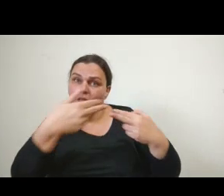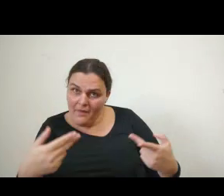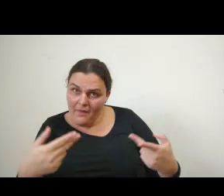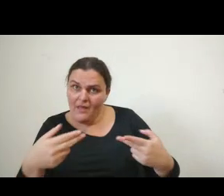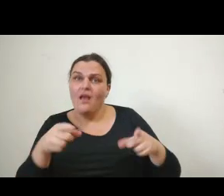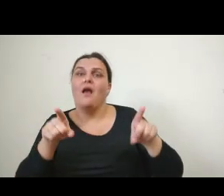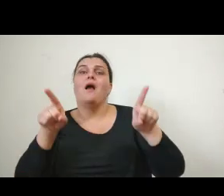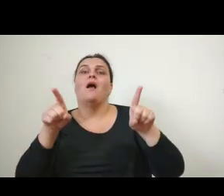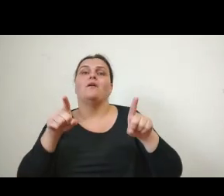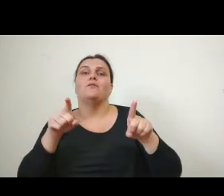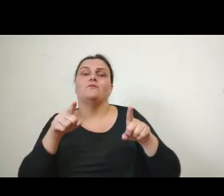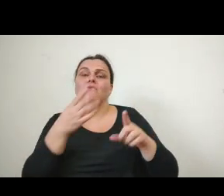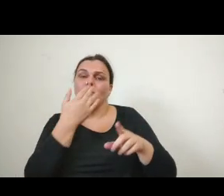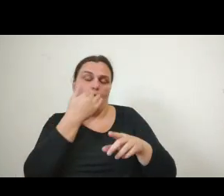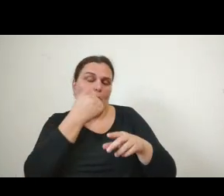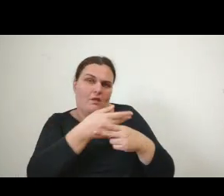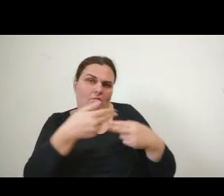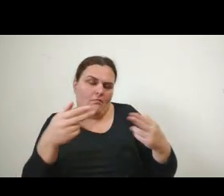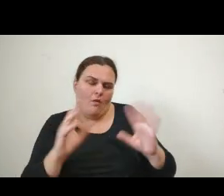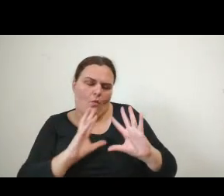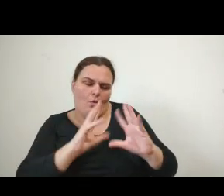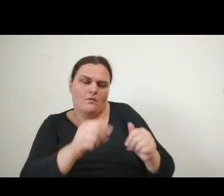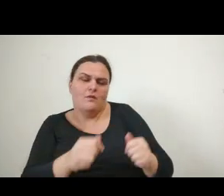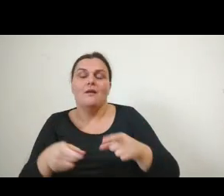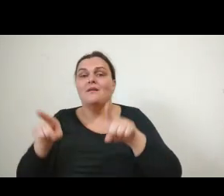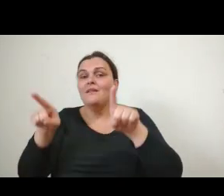Acabei de falar, né, que o aumento da temperatura